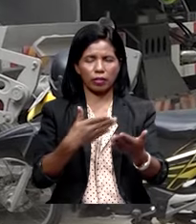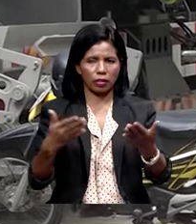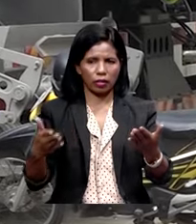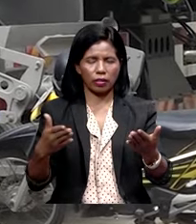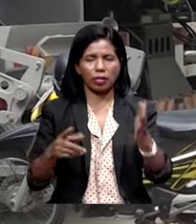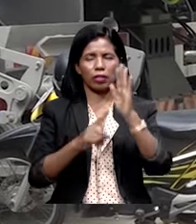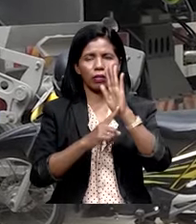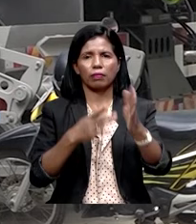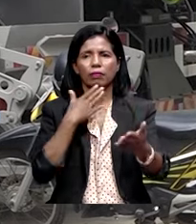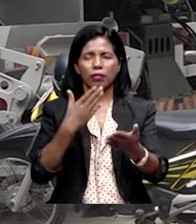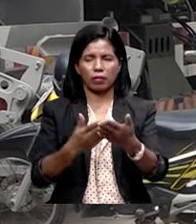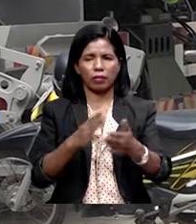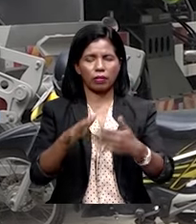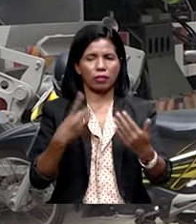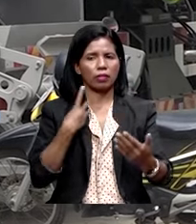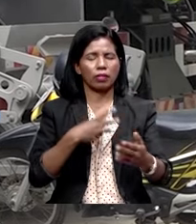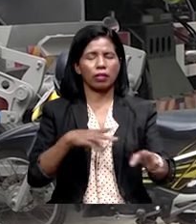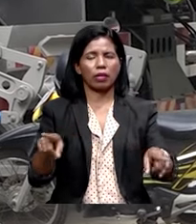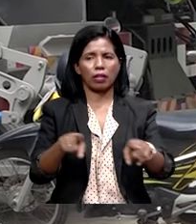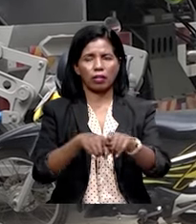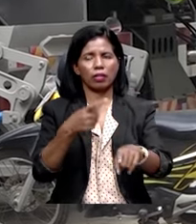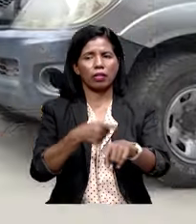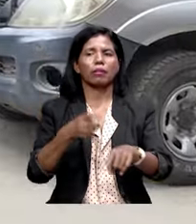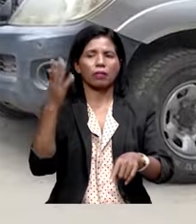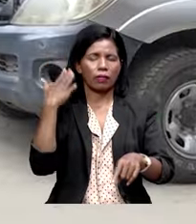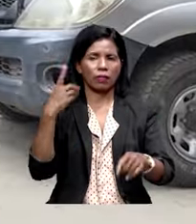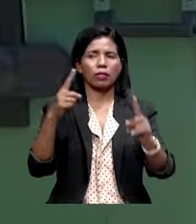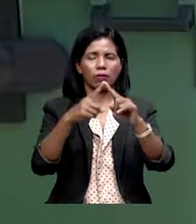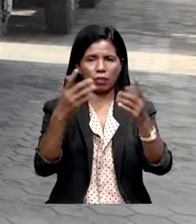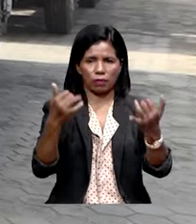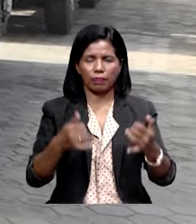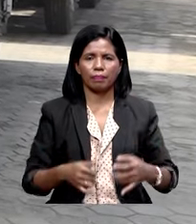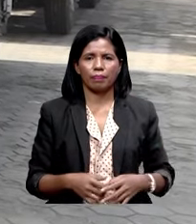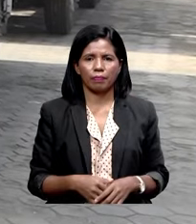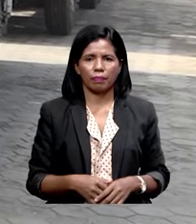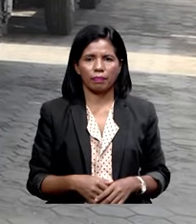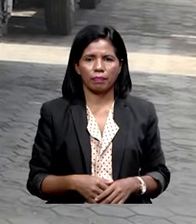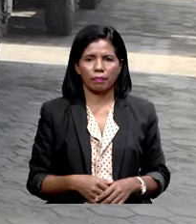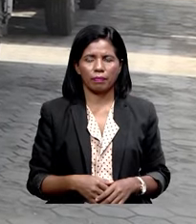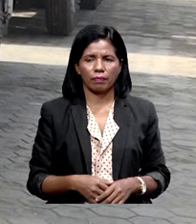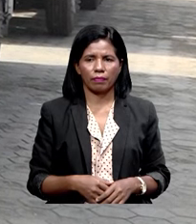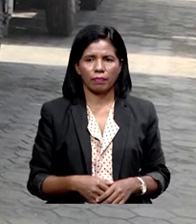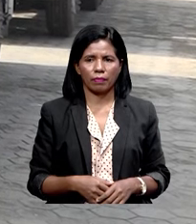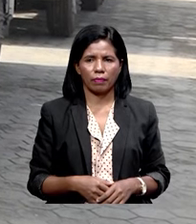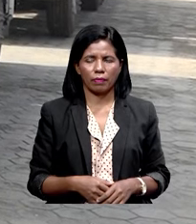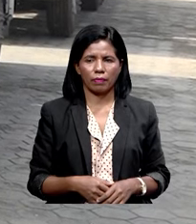liu, do que tal comparação com o tempo antes, to agora né, agora que é manual era né, nem bem dal